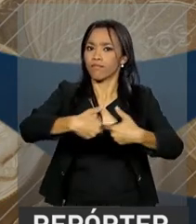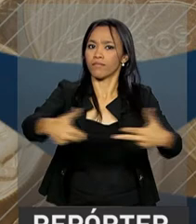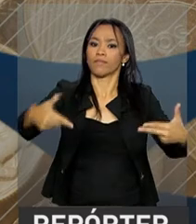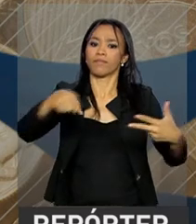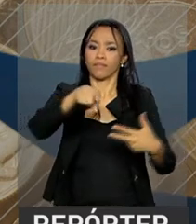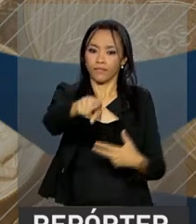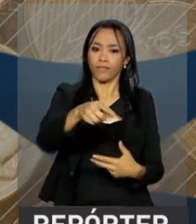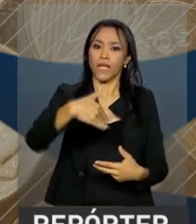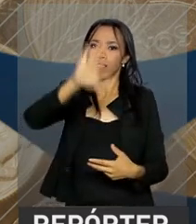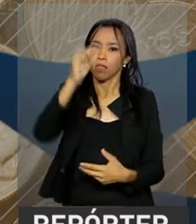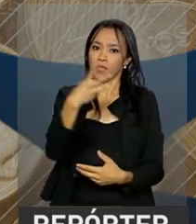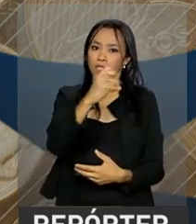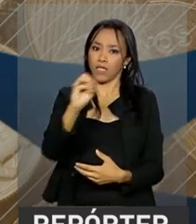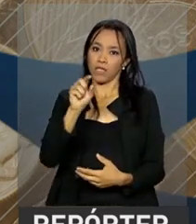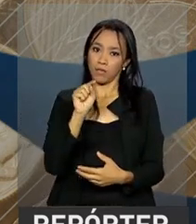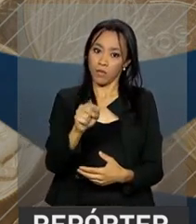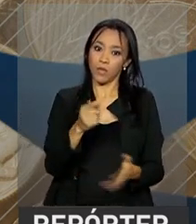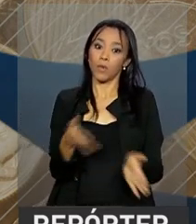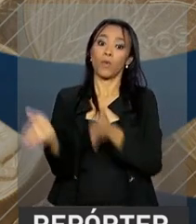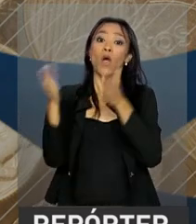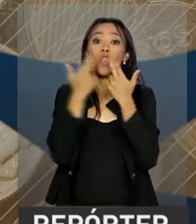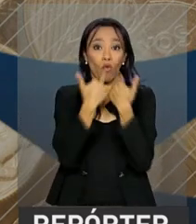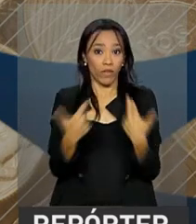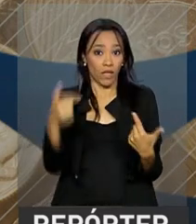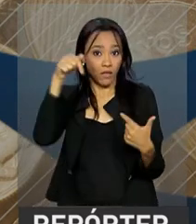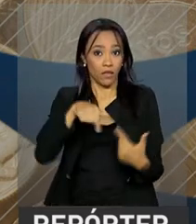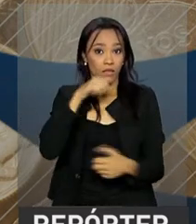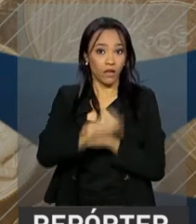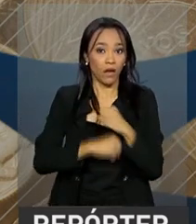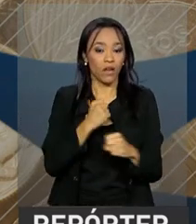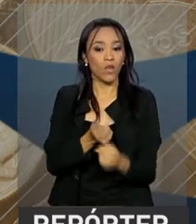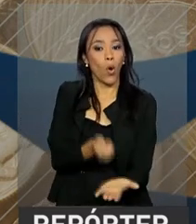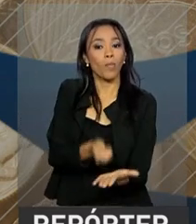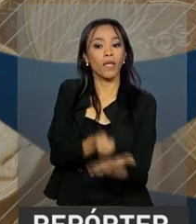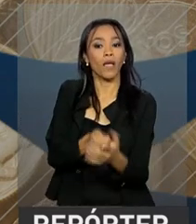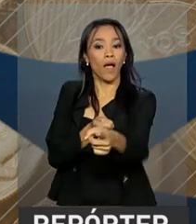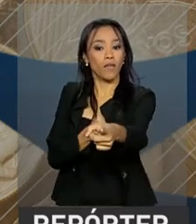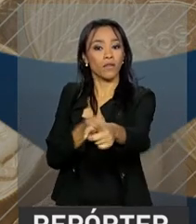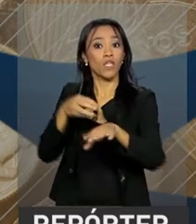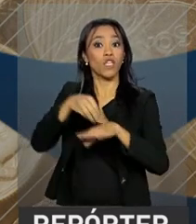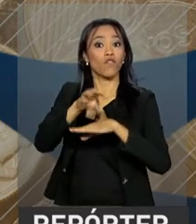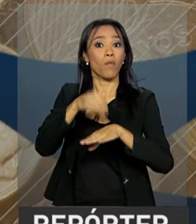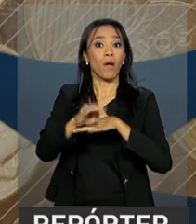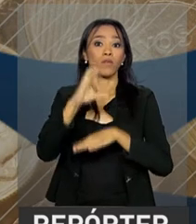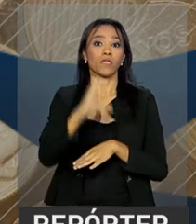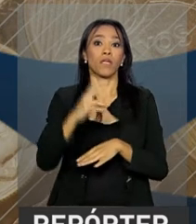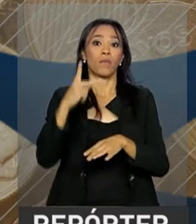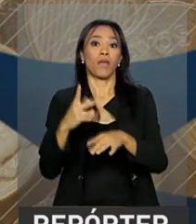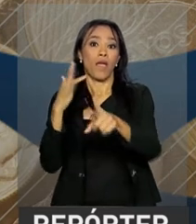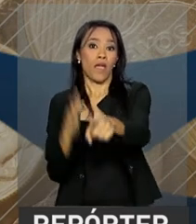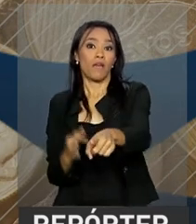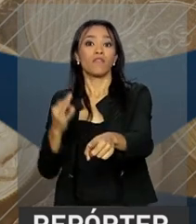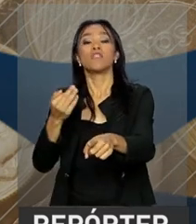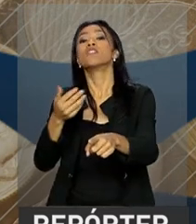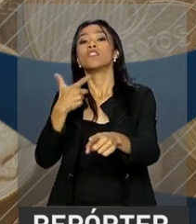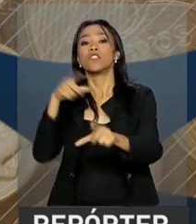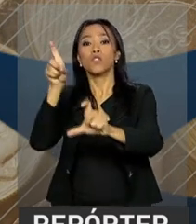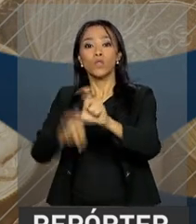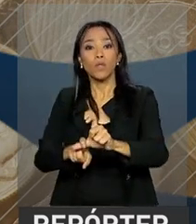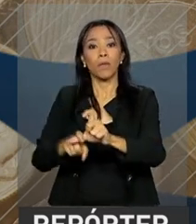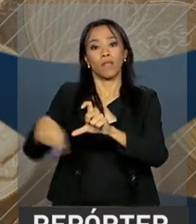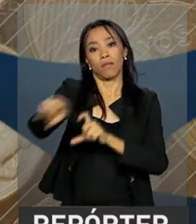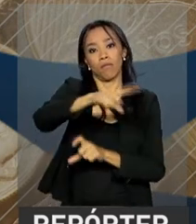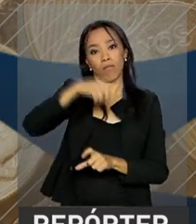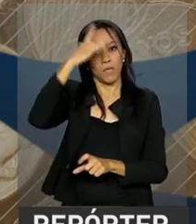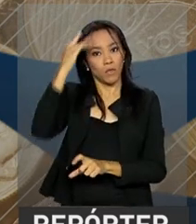reais entre as novidades deste ano estão a obrigatoriedade de informar o cpf de dependentes com 12 anos de idade